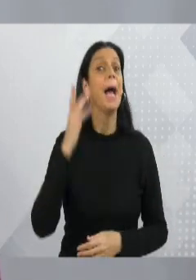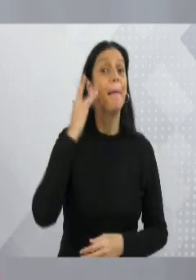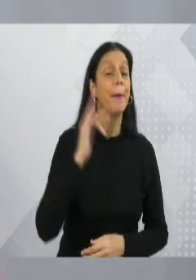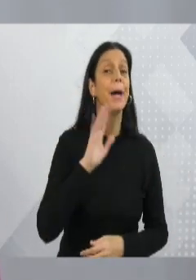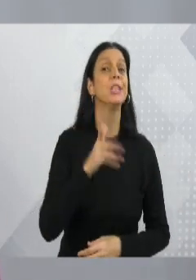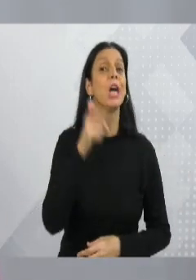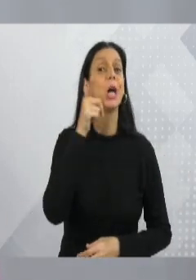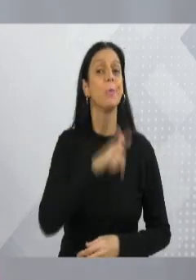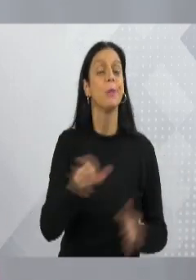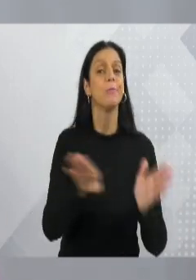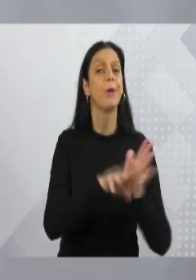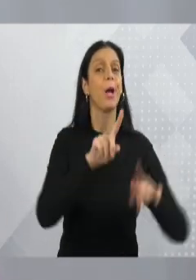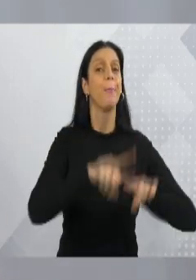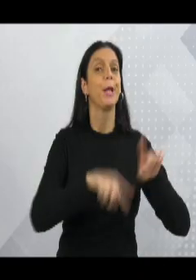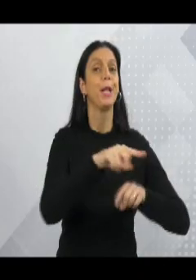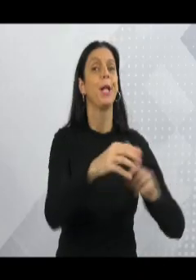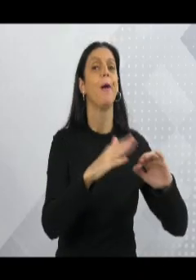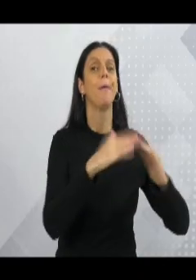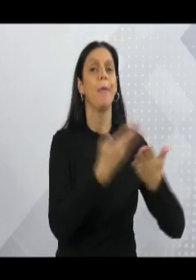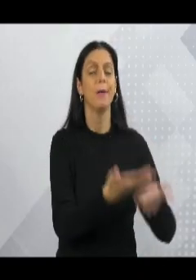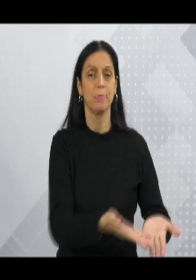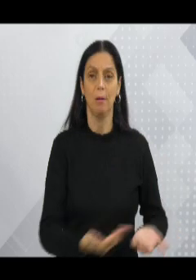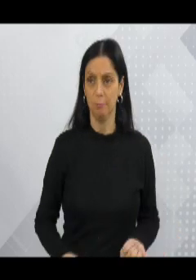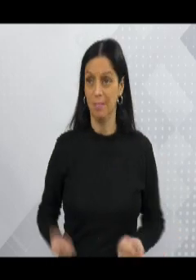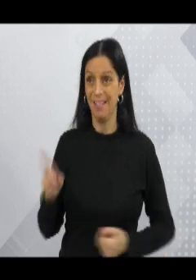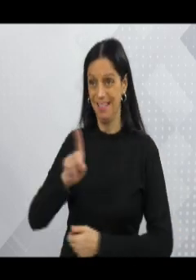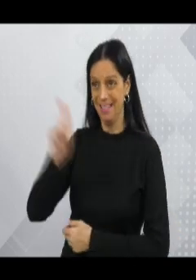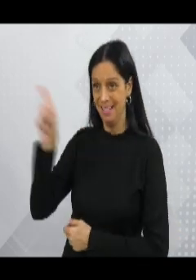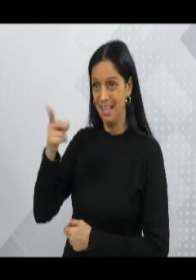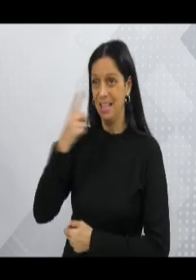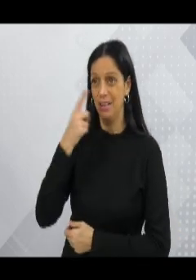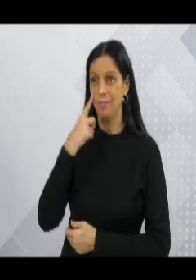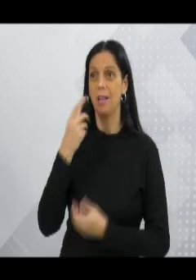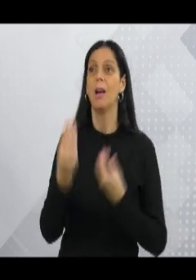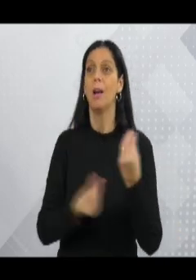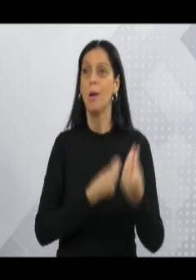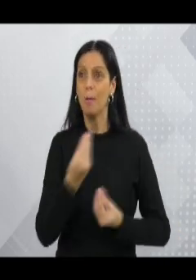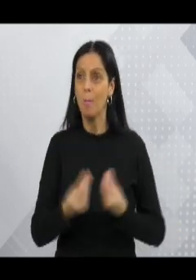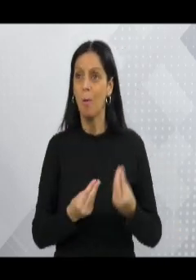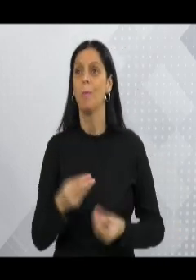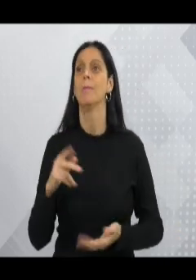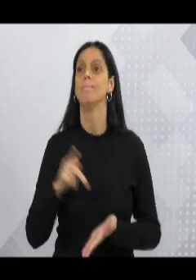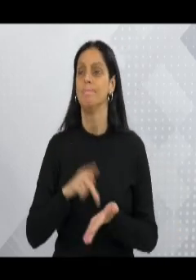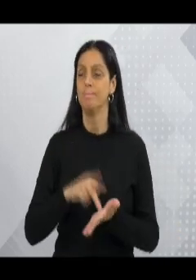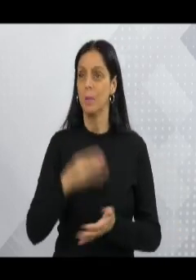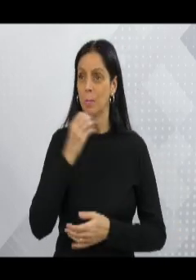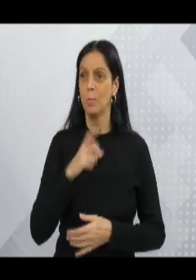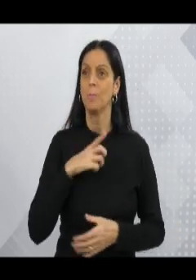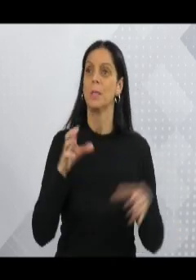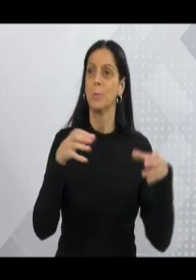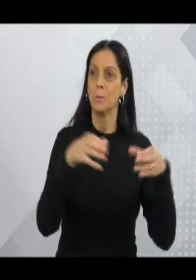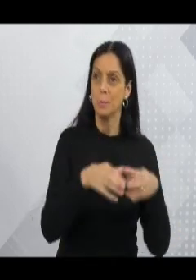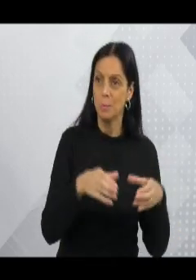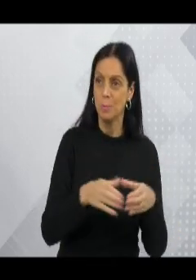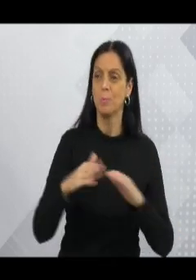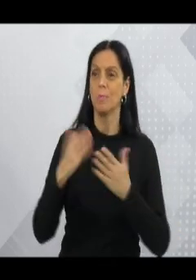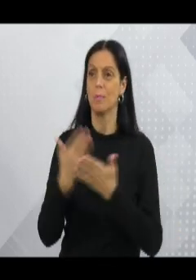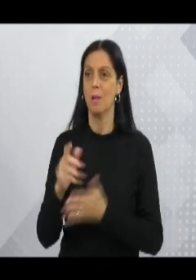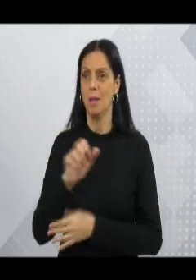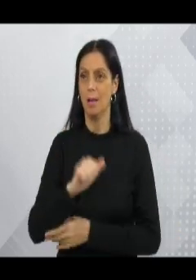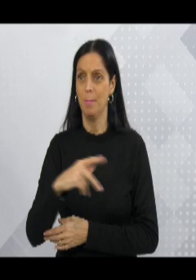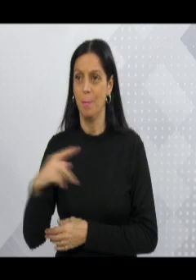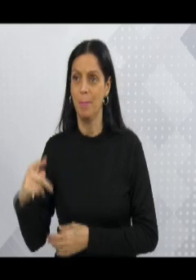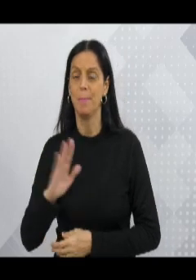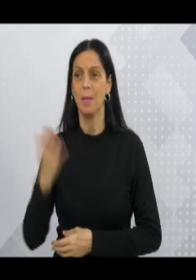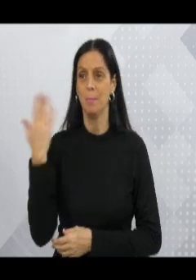gentileza ela postou aqui né falando exatamente isso nada como um conselho escolar e app atuante Lembrando que nossa história essa semana eu falei sobre a falta de